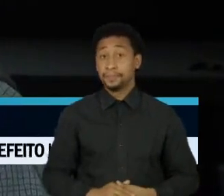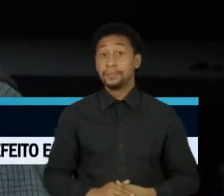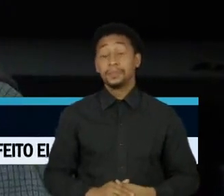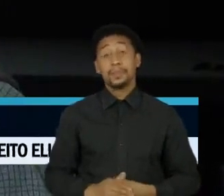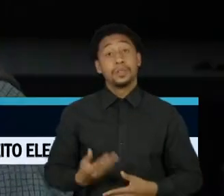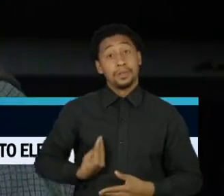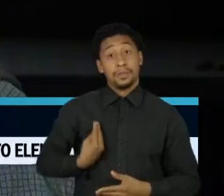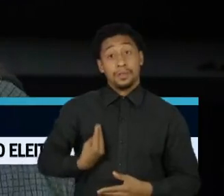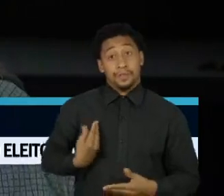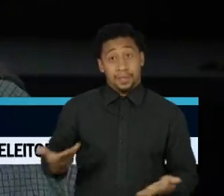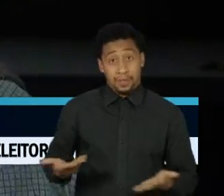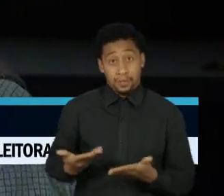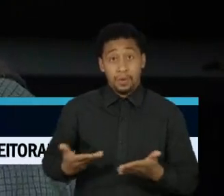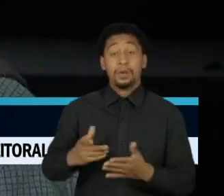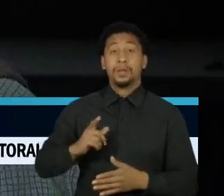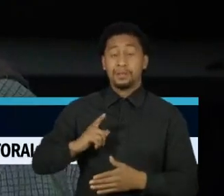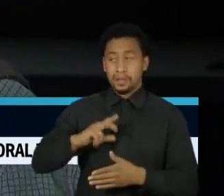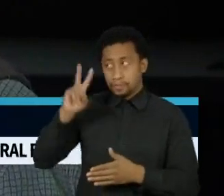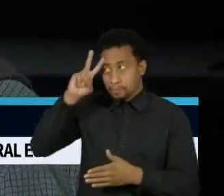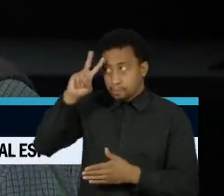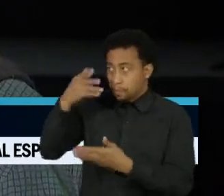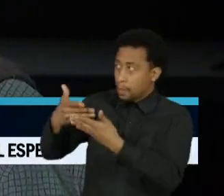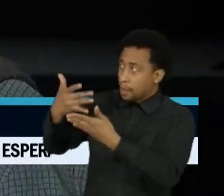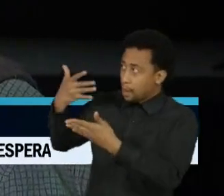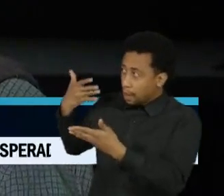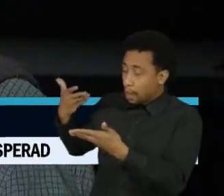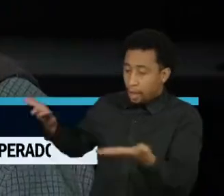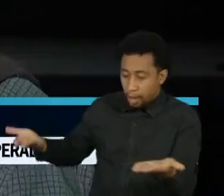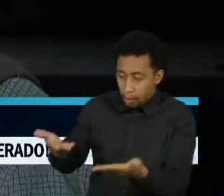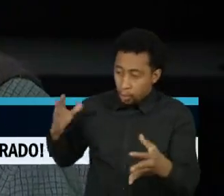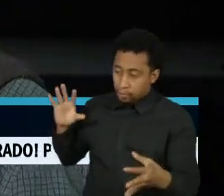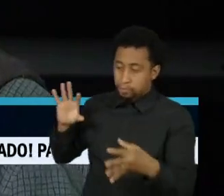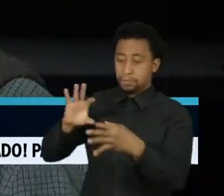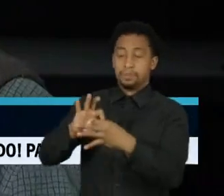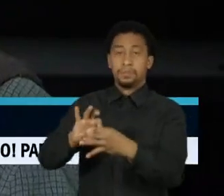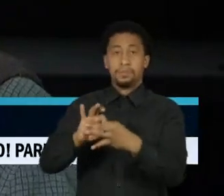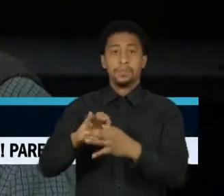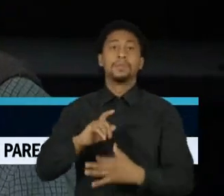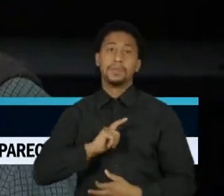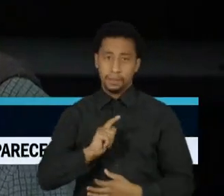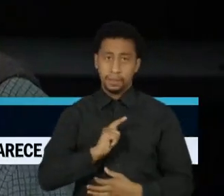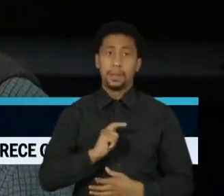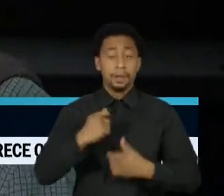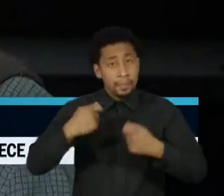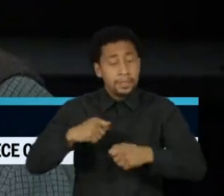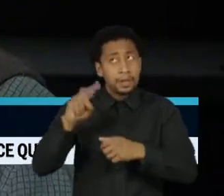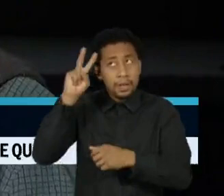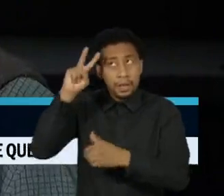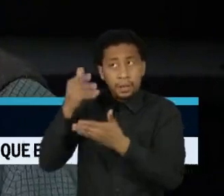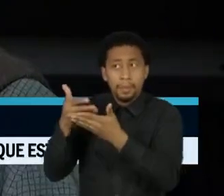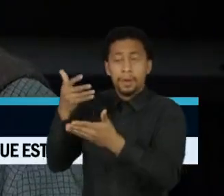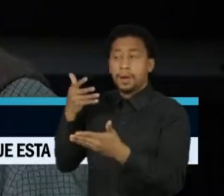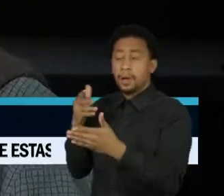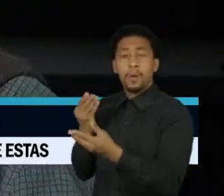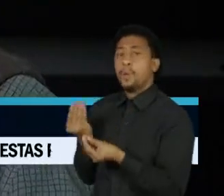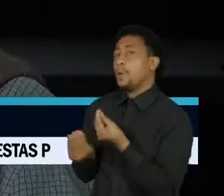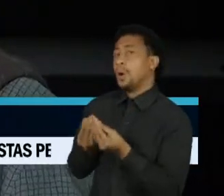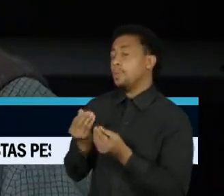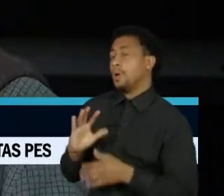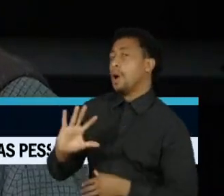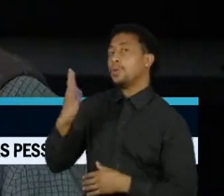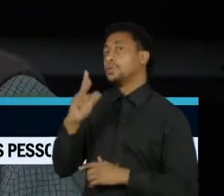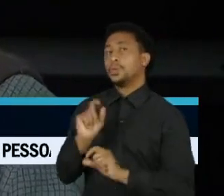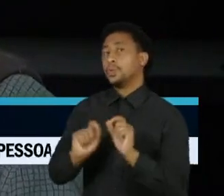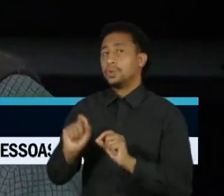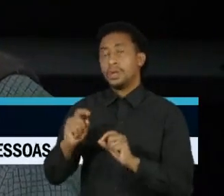repleto de passado e nós usamos reveres passado com outros olhos para poder